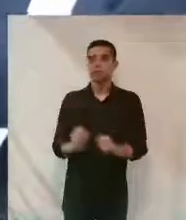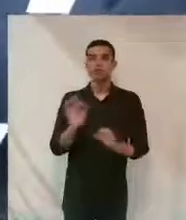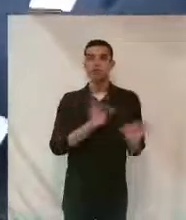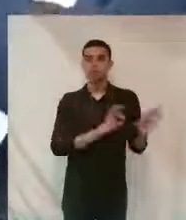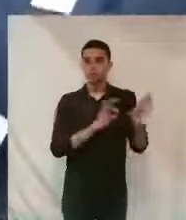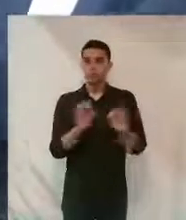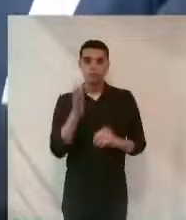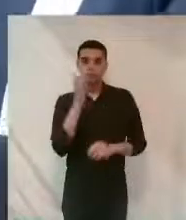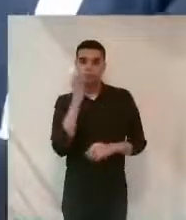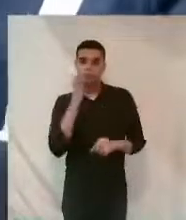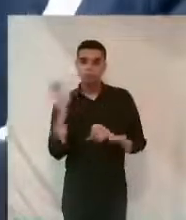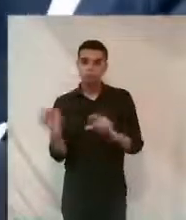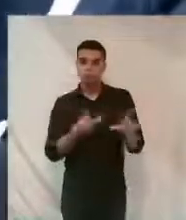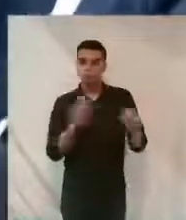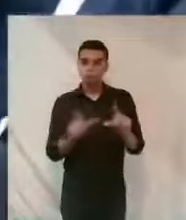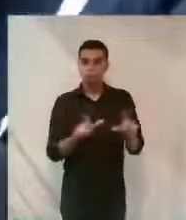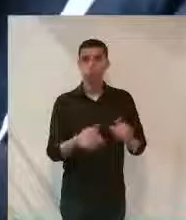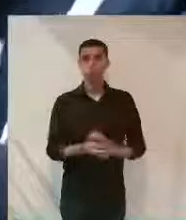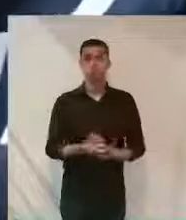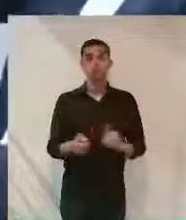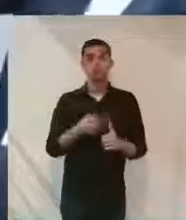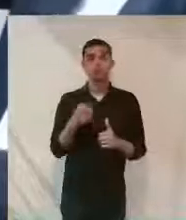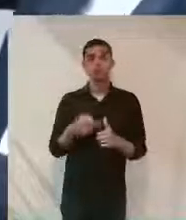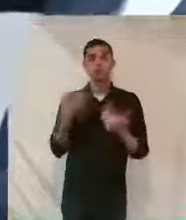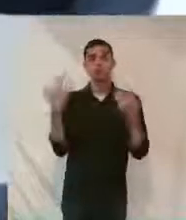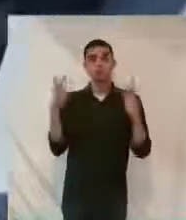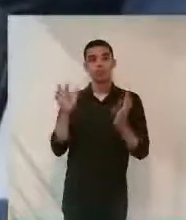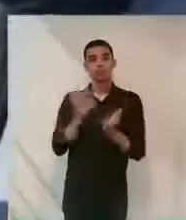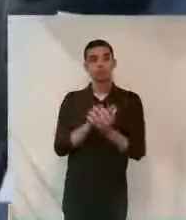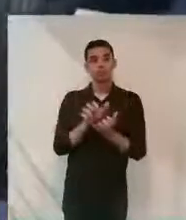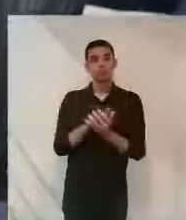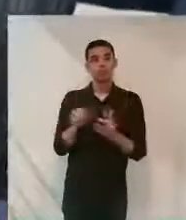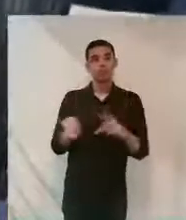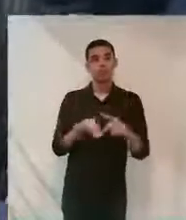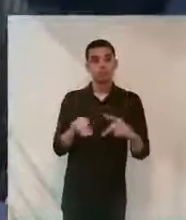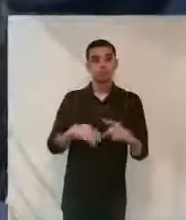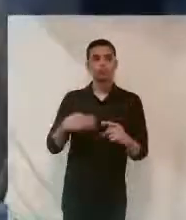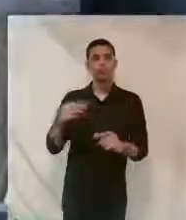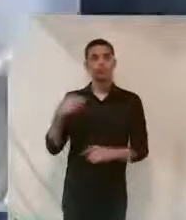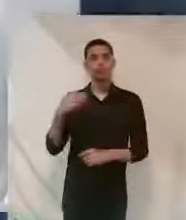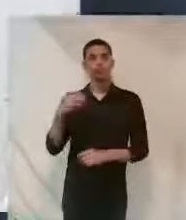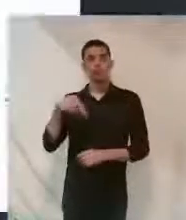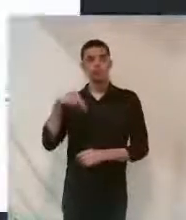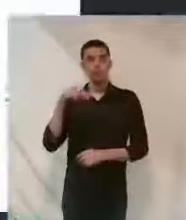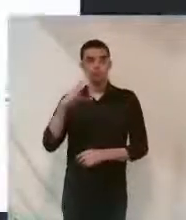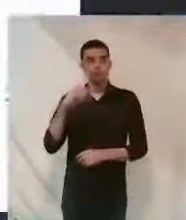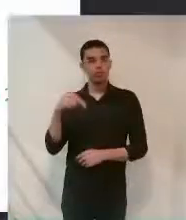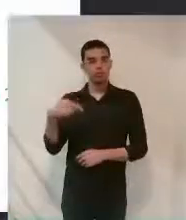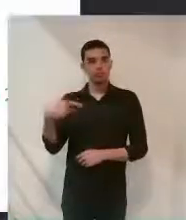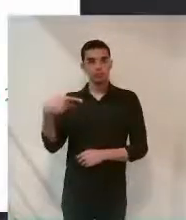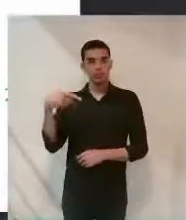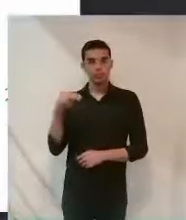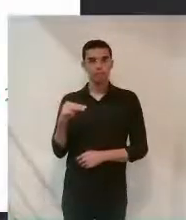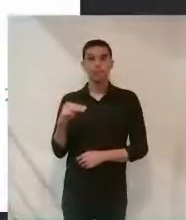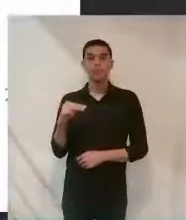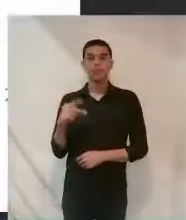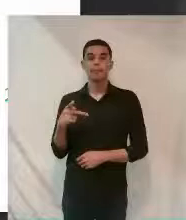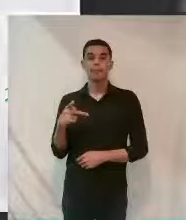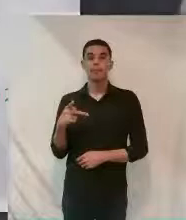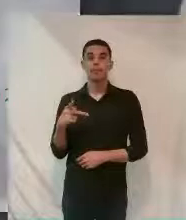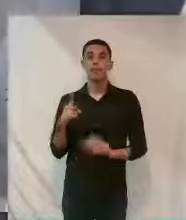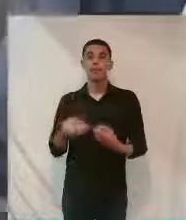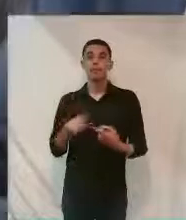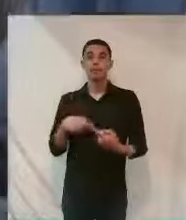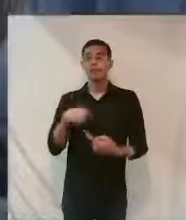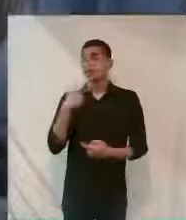Primeiro, parabenizar o Ministério Público de Pernambuco, a CNP, a Abrampa, e falar que eu tenho mais